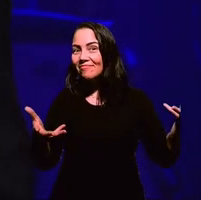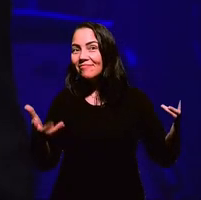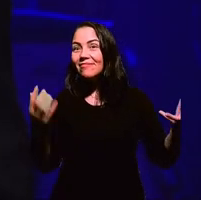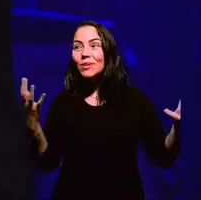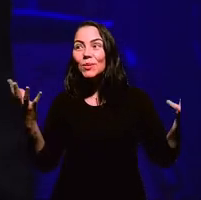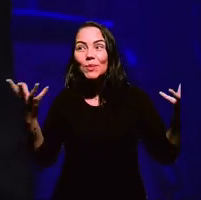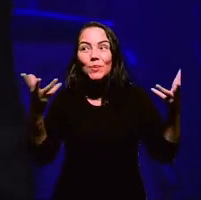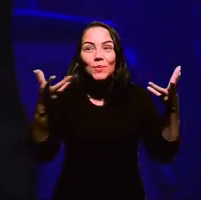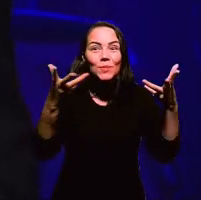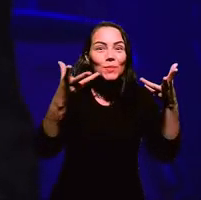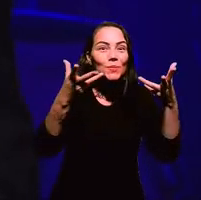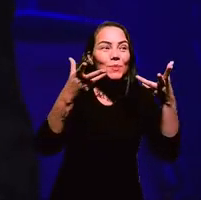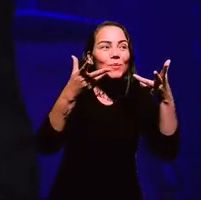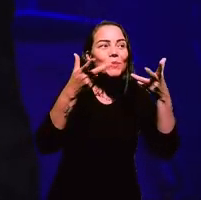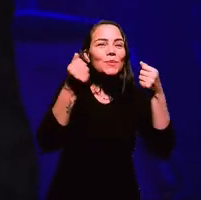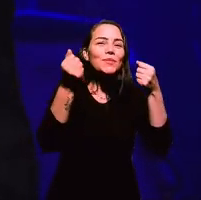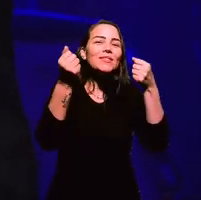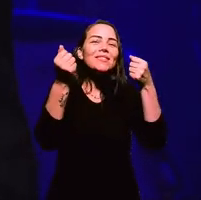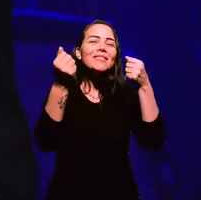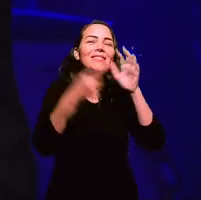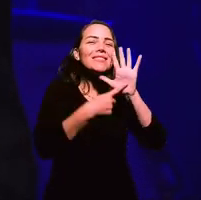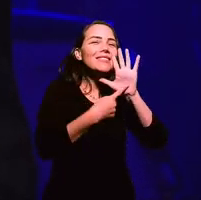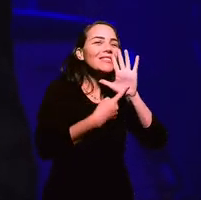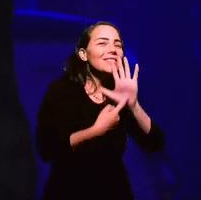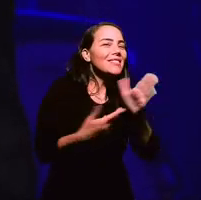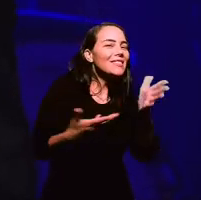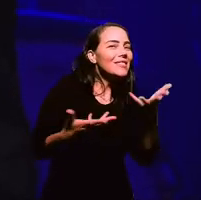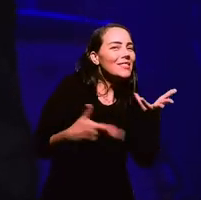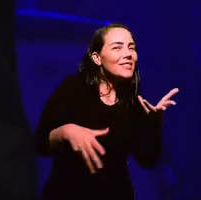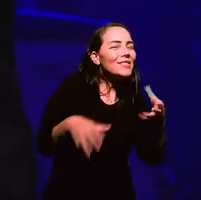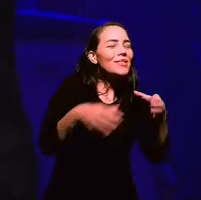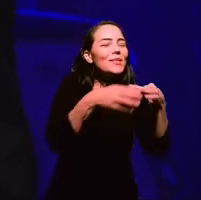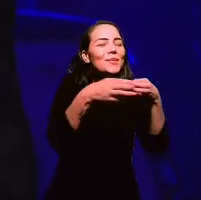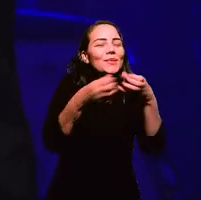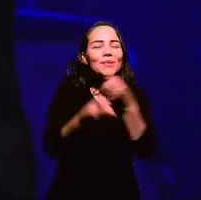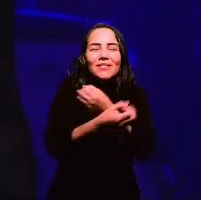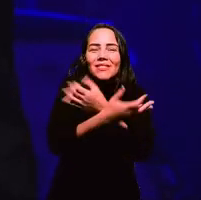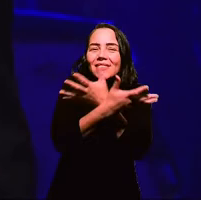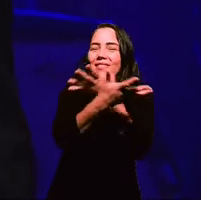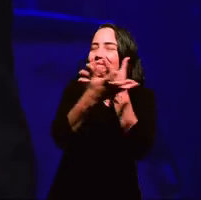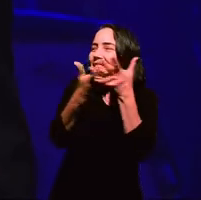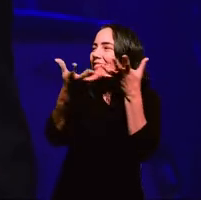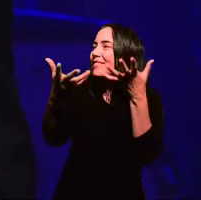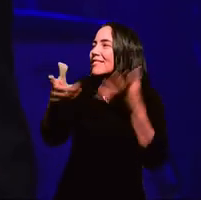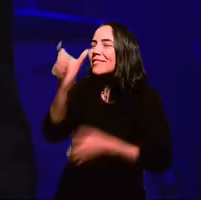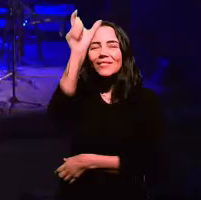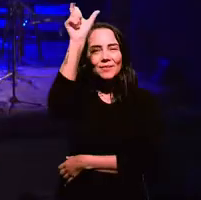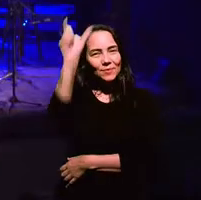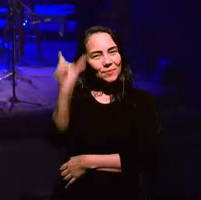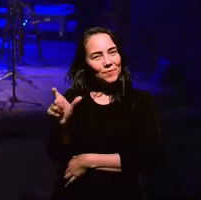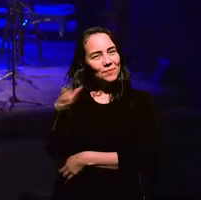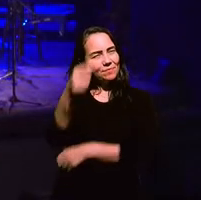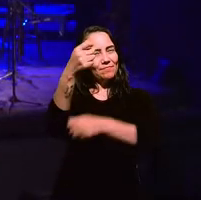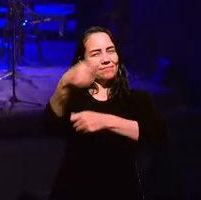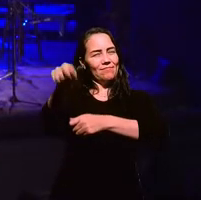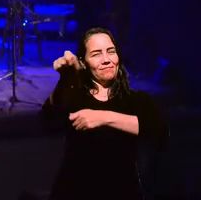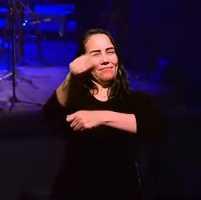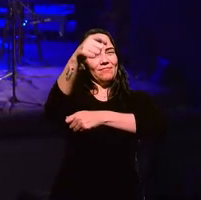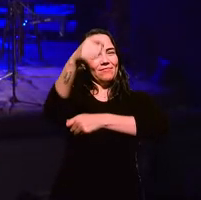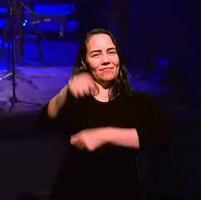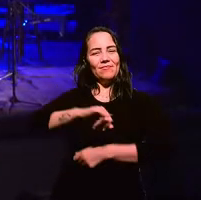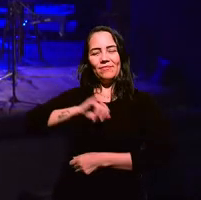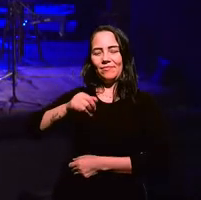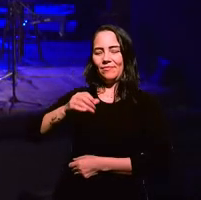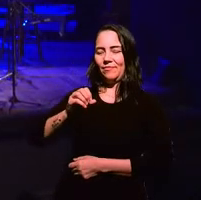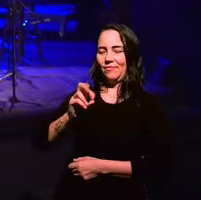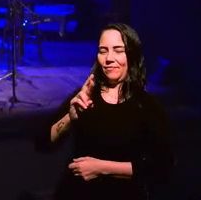hoje. Com muita alegria, damos as boas-vindas ao maestro Jorge Schaeffer,